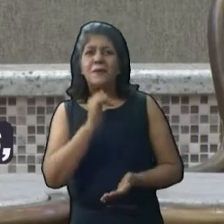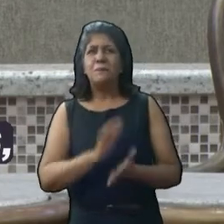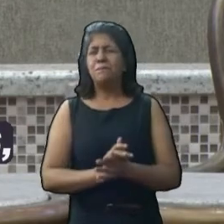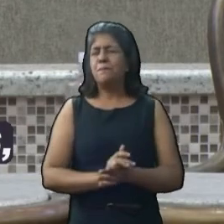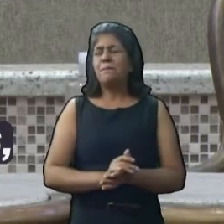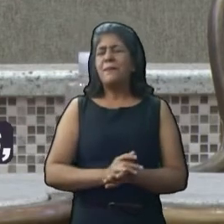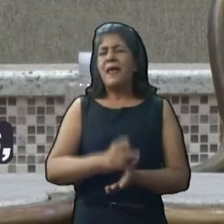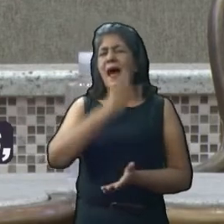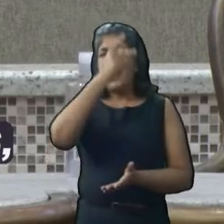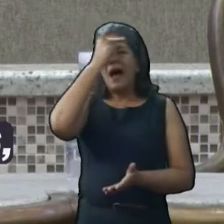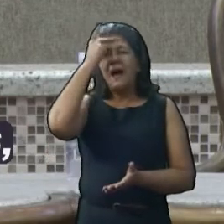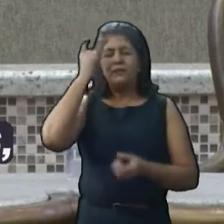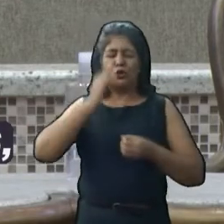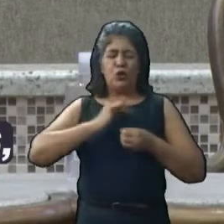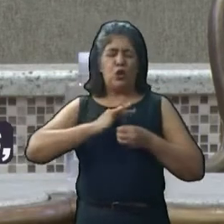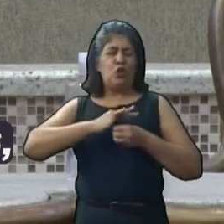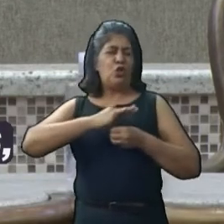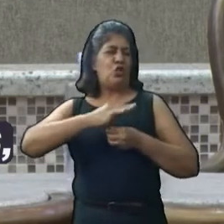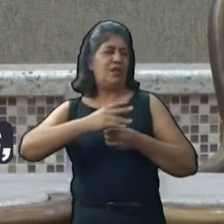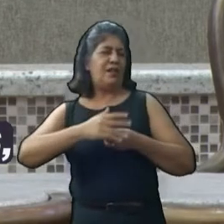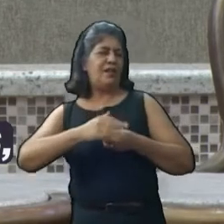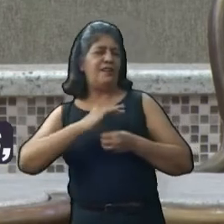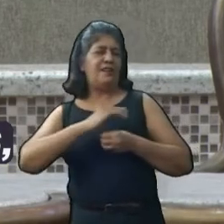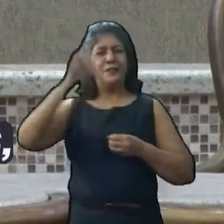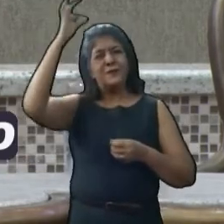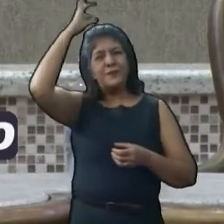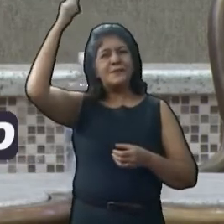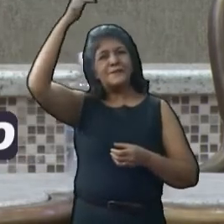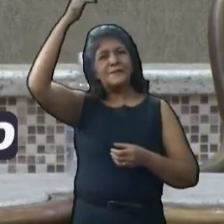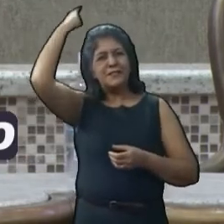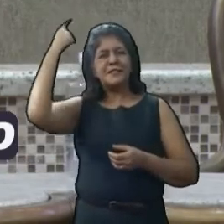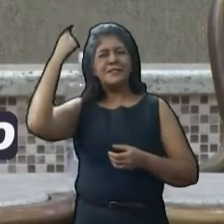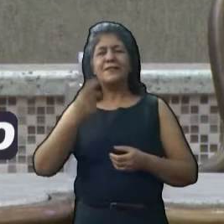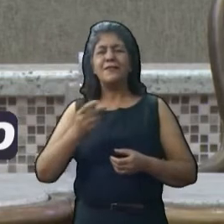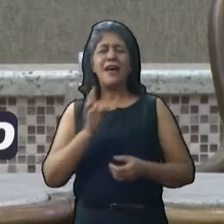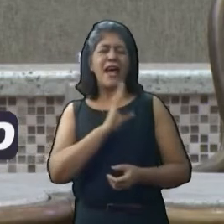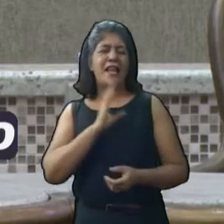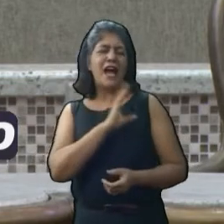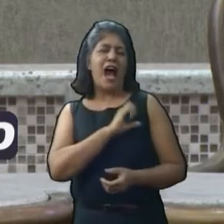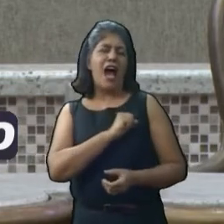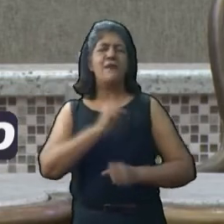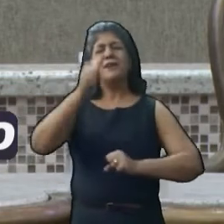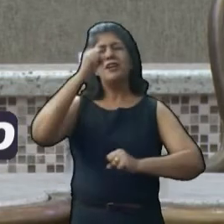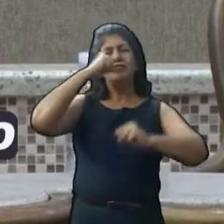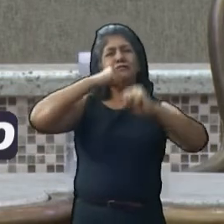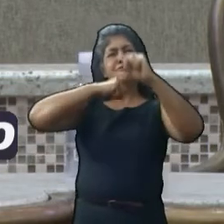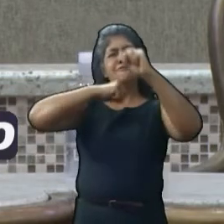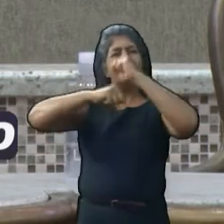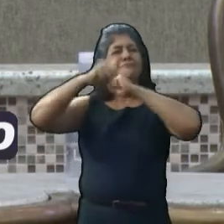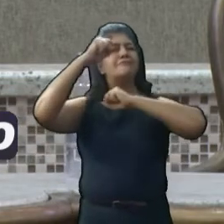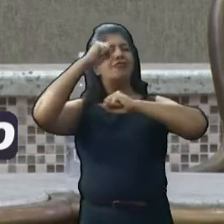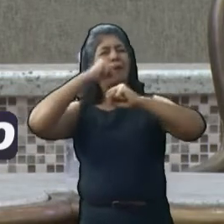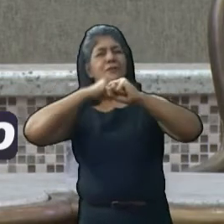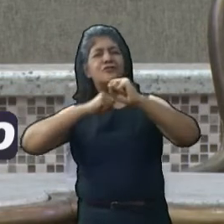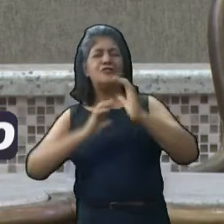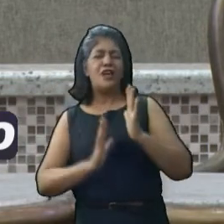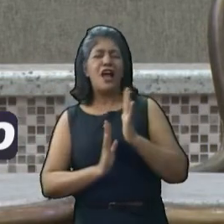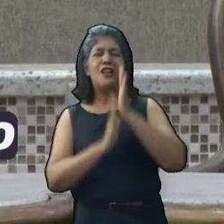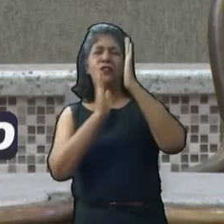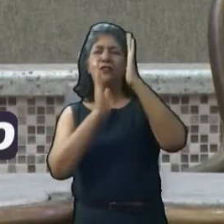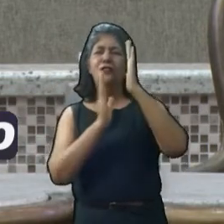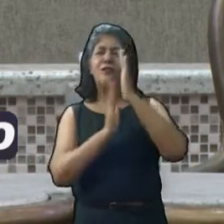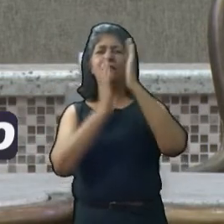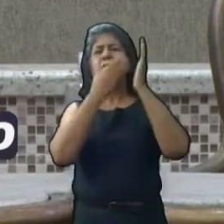olá bem-vindos em cânticos espirituais cantando e salmodiando ao senhor constantemente